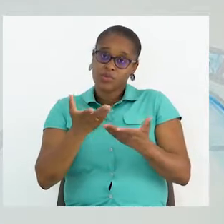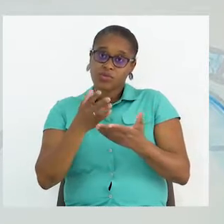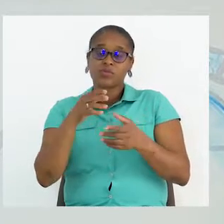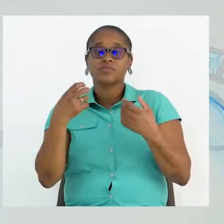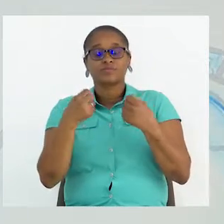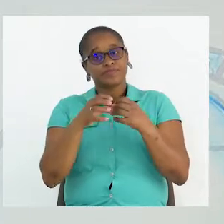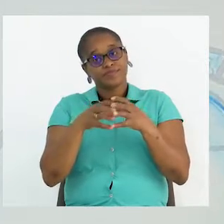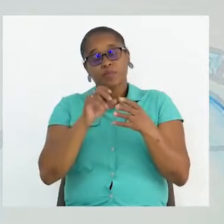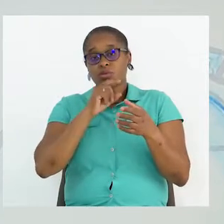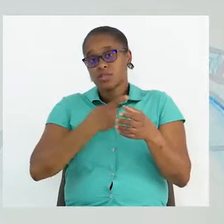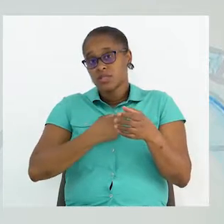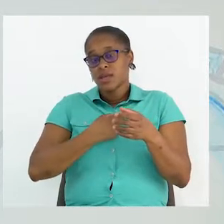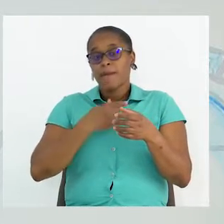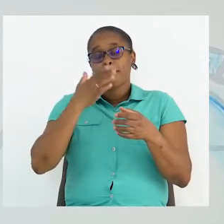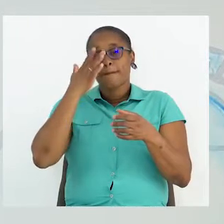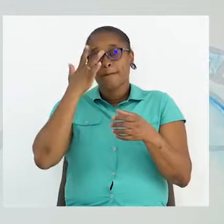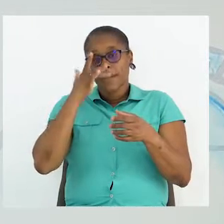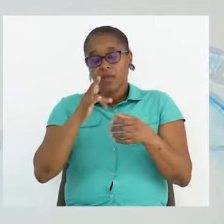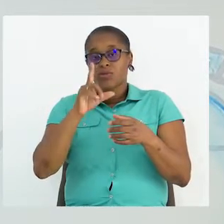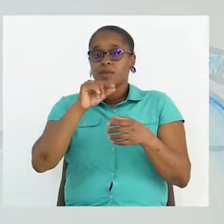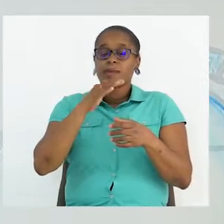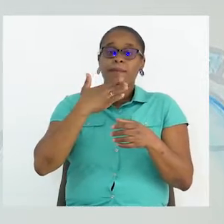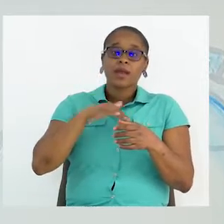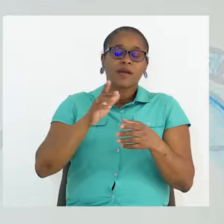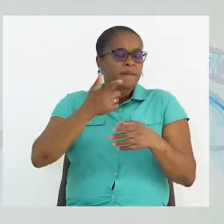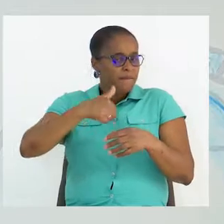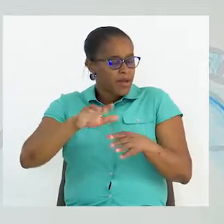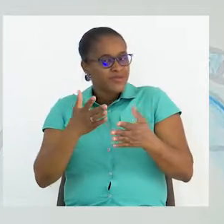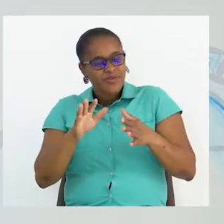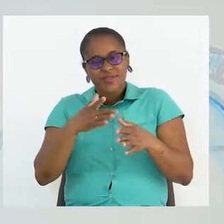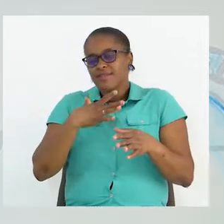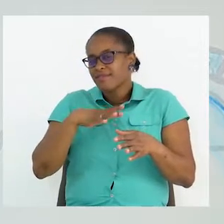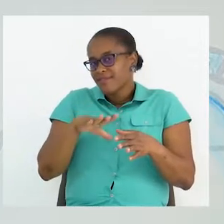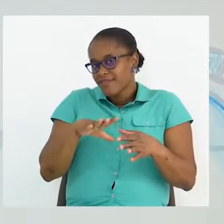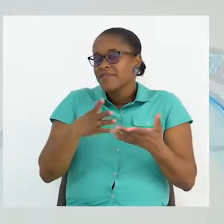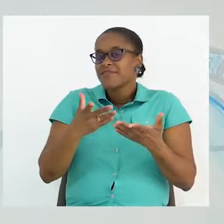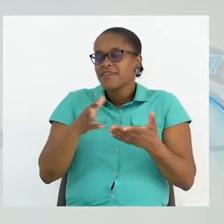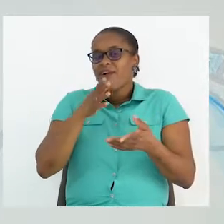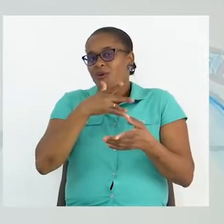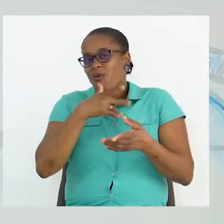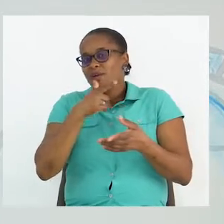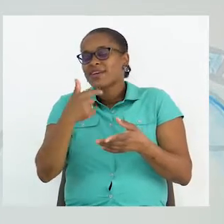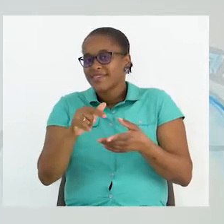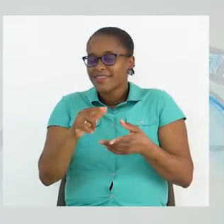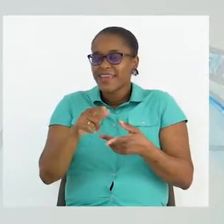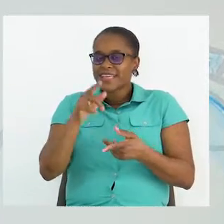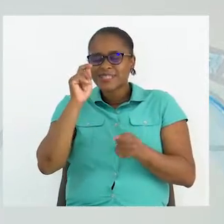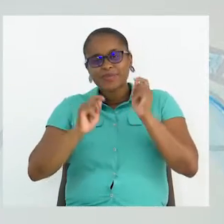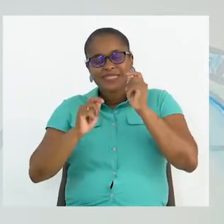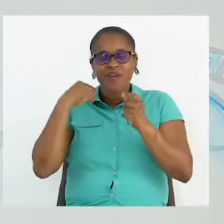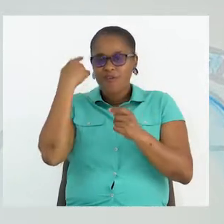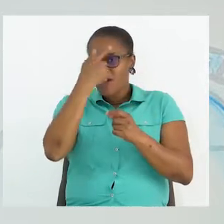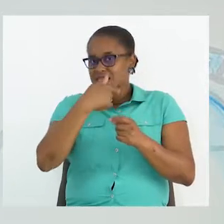desenhada a preto e branco, mas normalmente nós preferimos a banda desenhada a cores, que traz expressões faciais, que